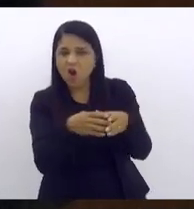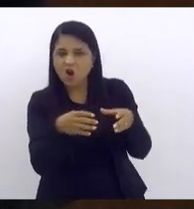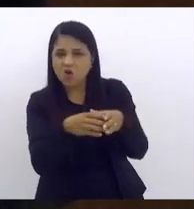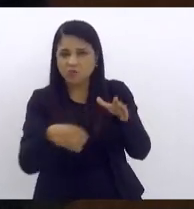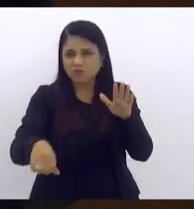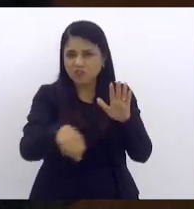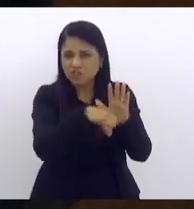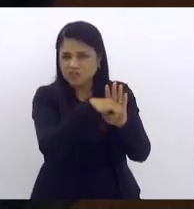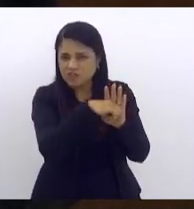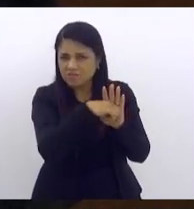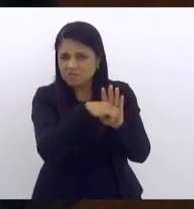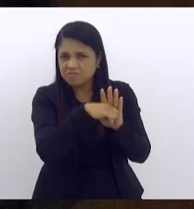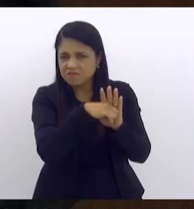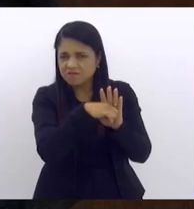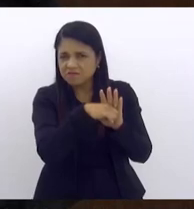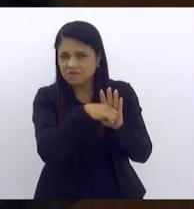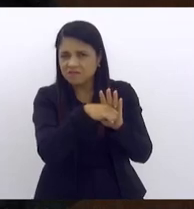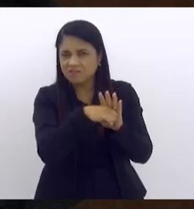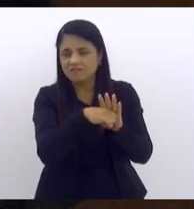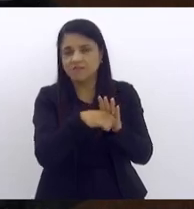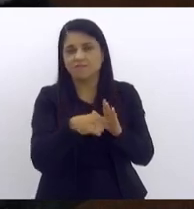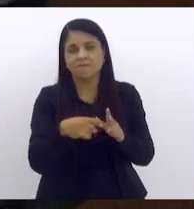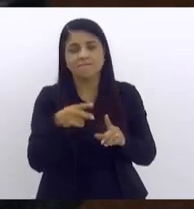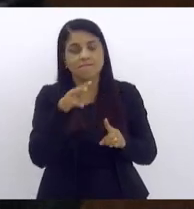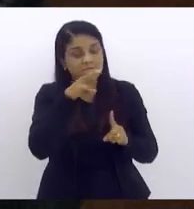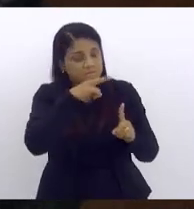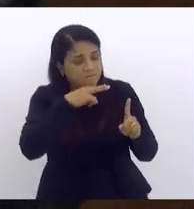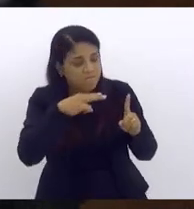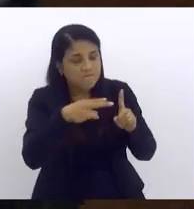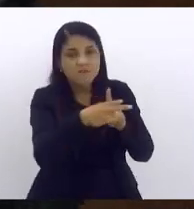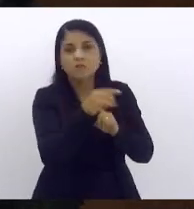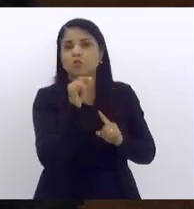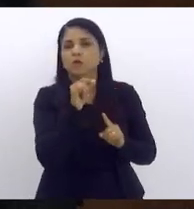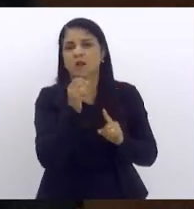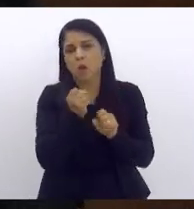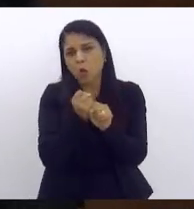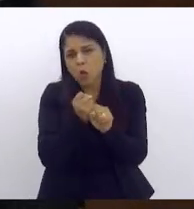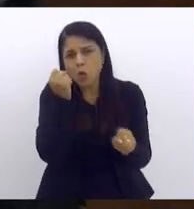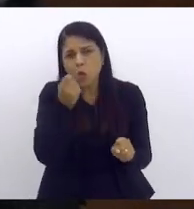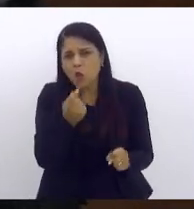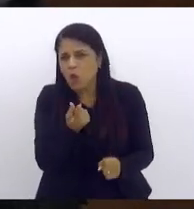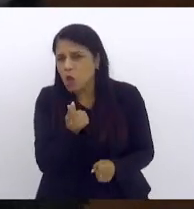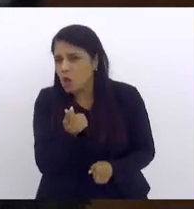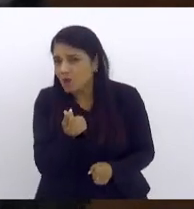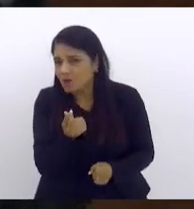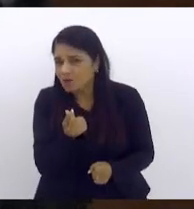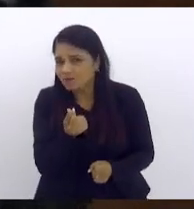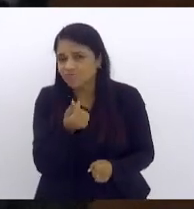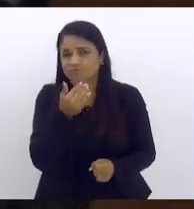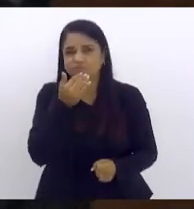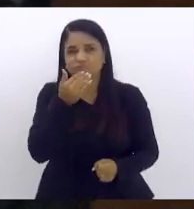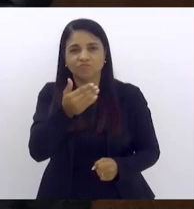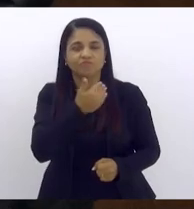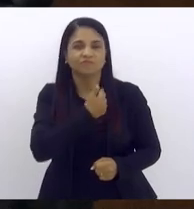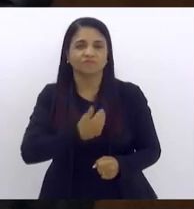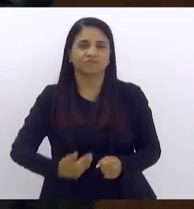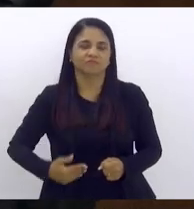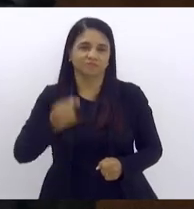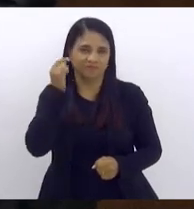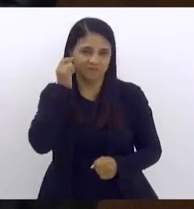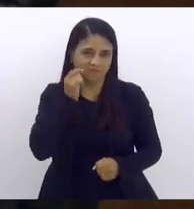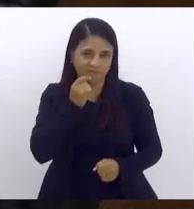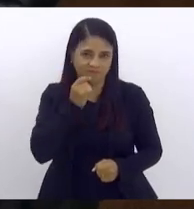criminosa que só visa lucro no Rio de Janeiro. E peço ao governador Cláudio Castro, deputado Alan, deputado Rodrigo